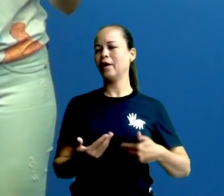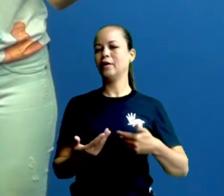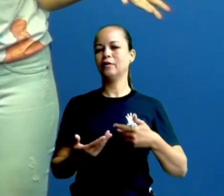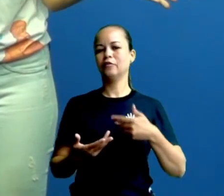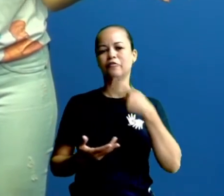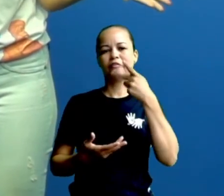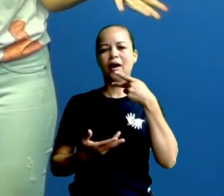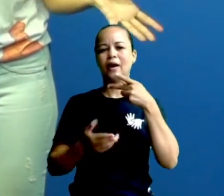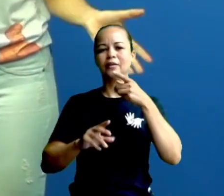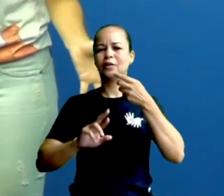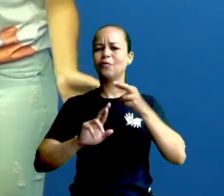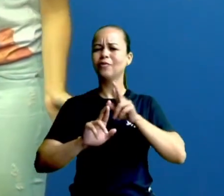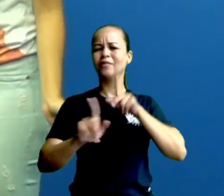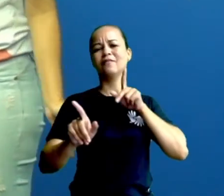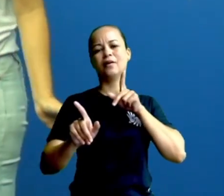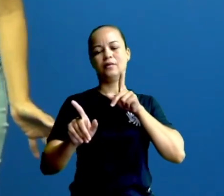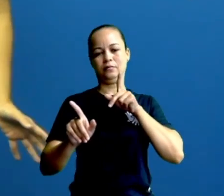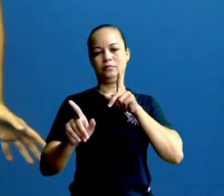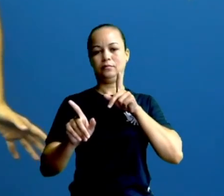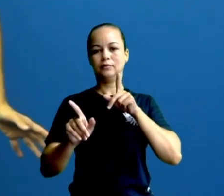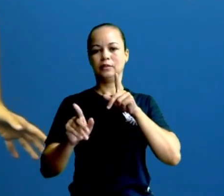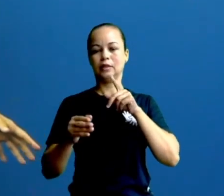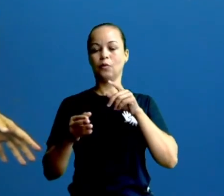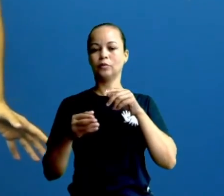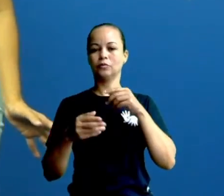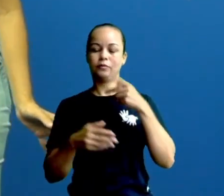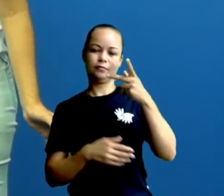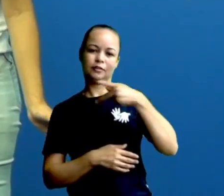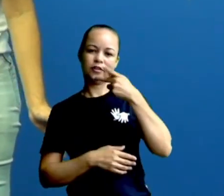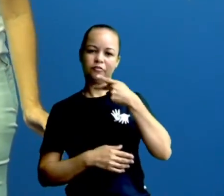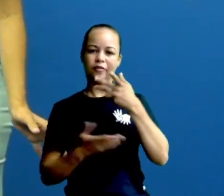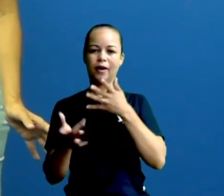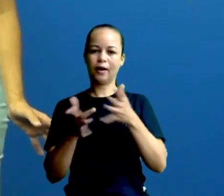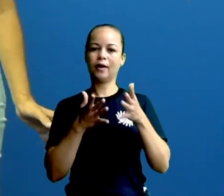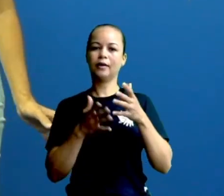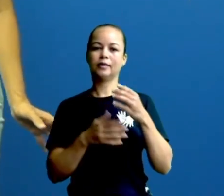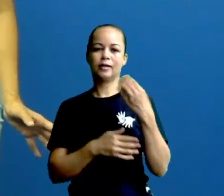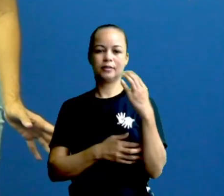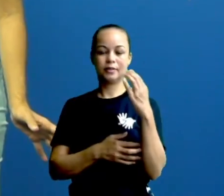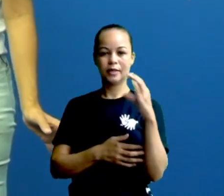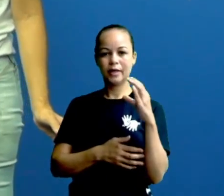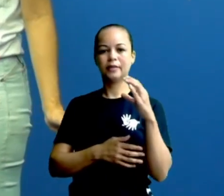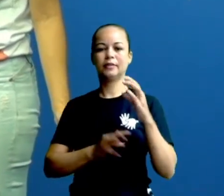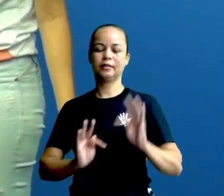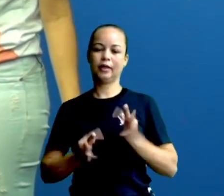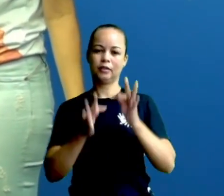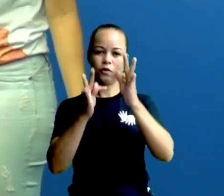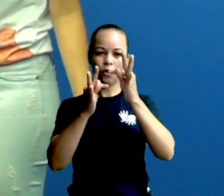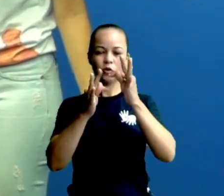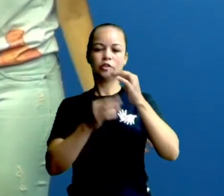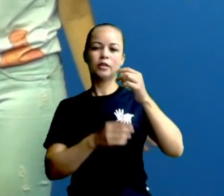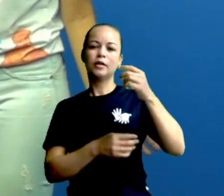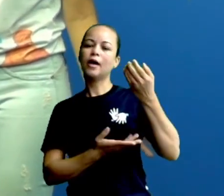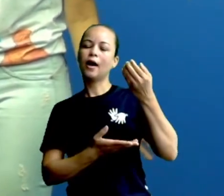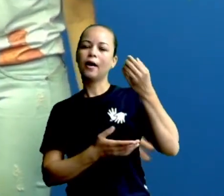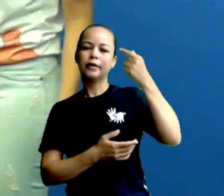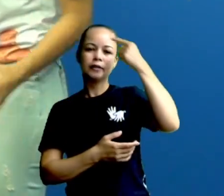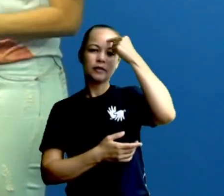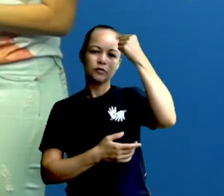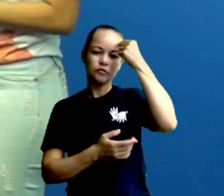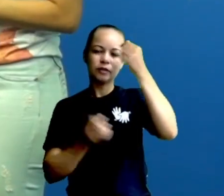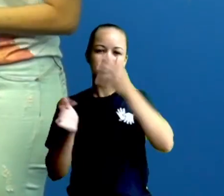totalmente contrárias. Enquanto se fala da importância da ciência e tecnologia e das universidades e